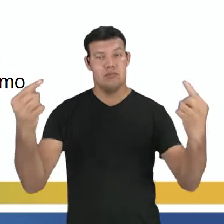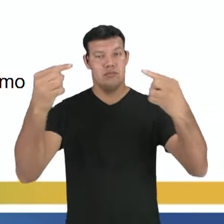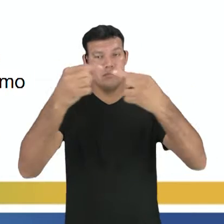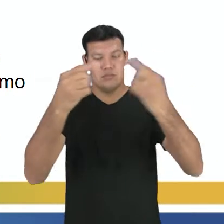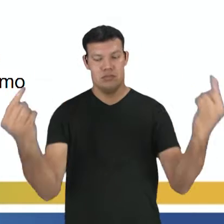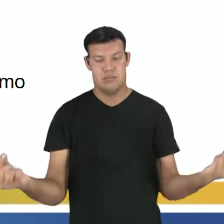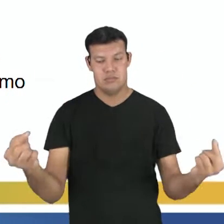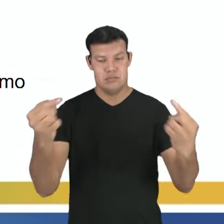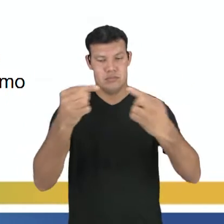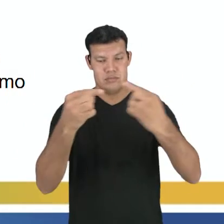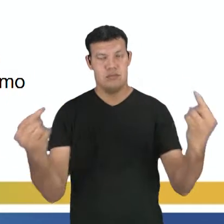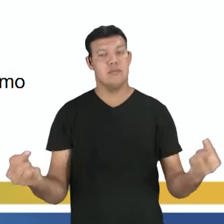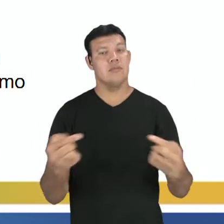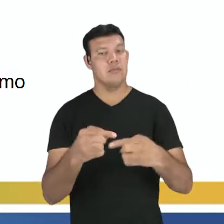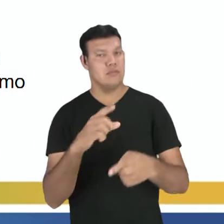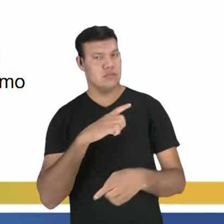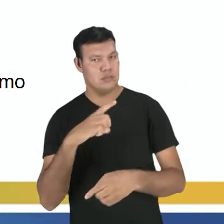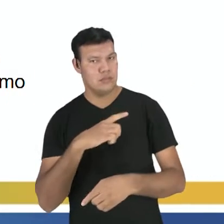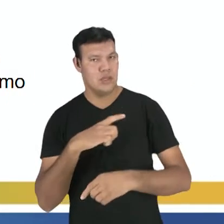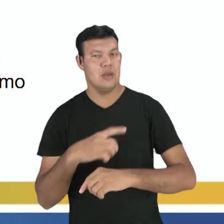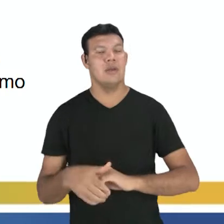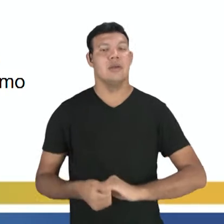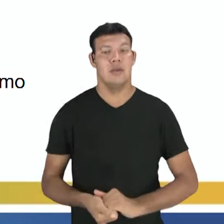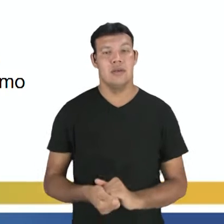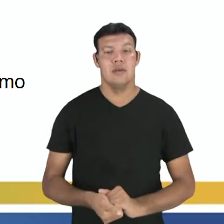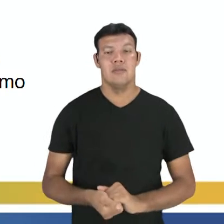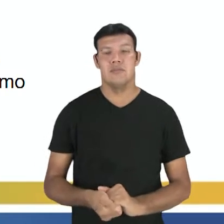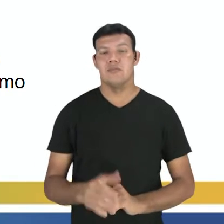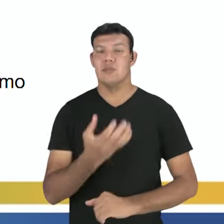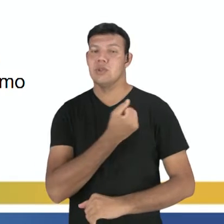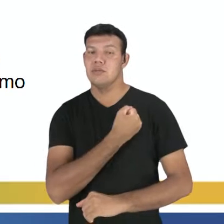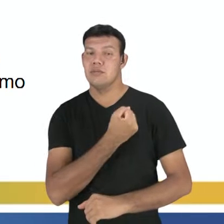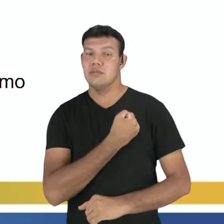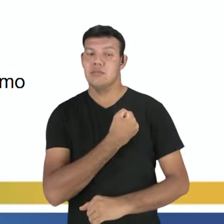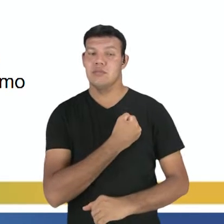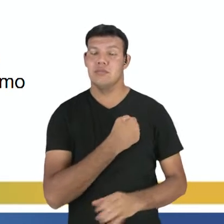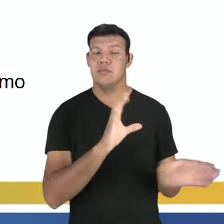Perceba que na função os valores do conjunto A,